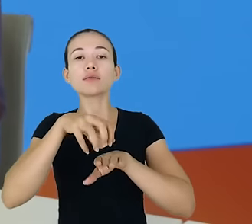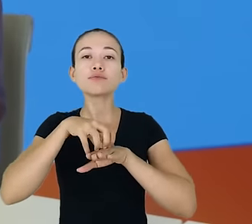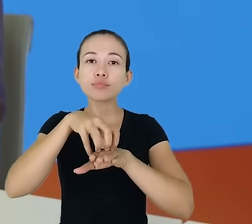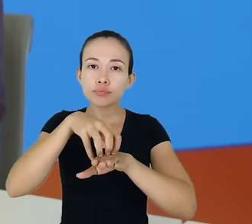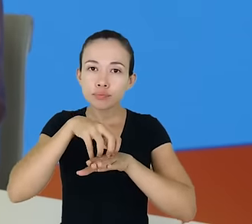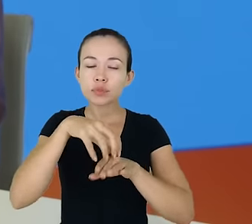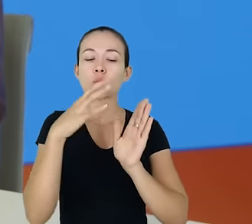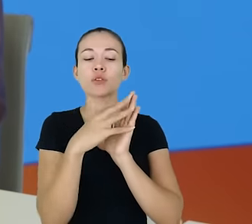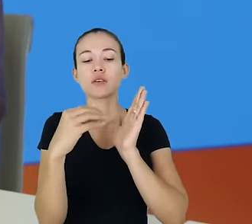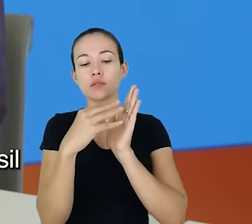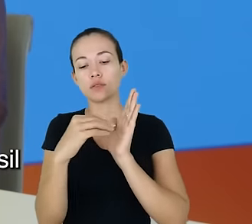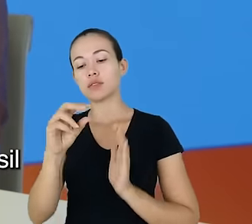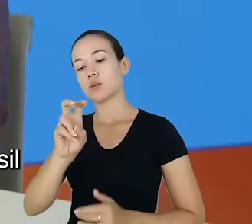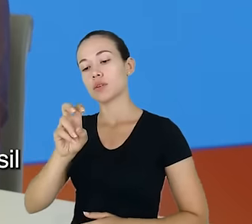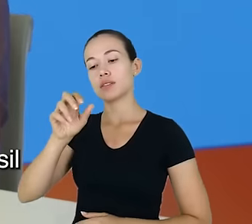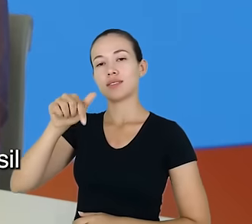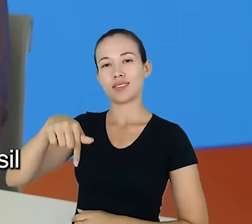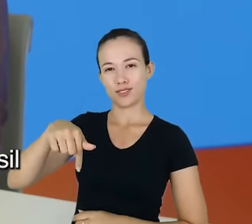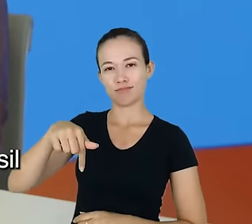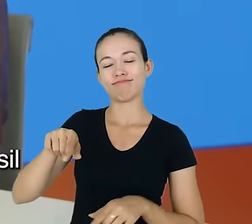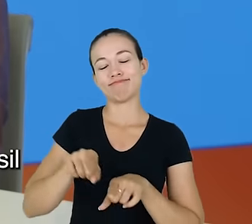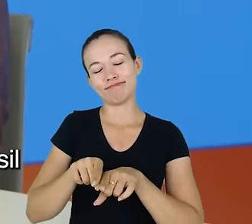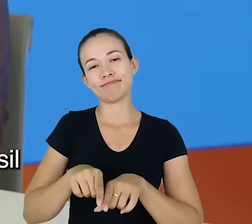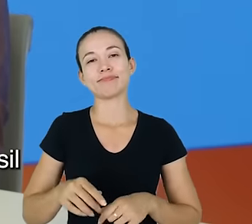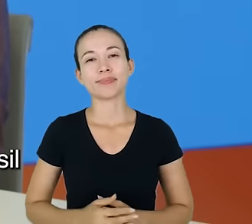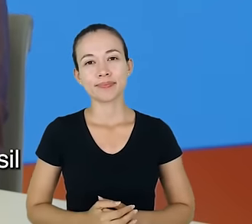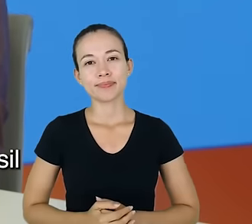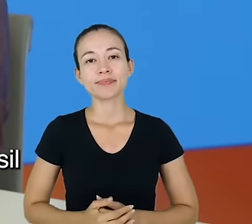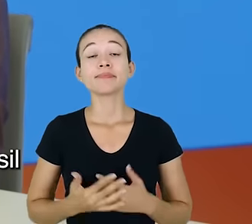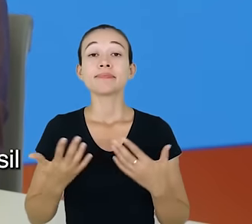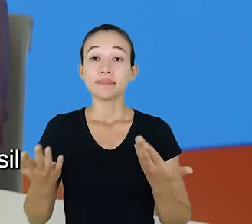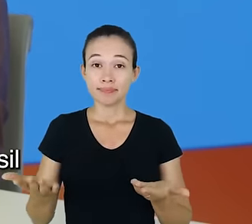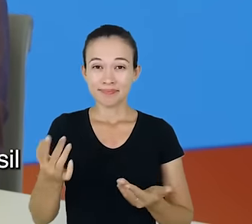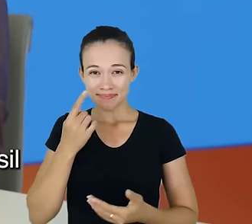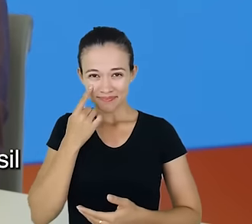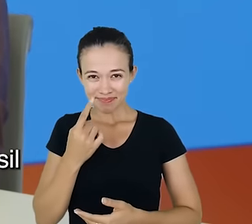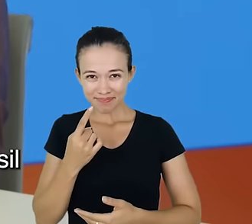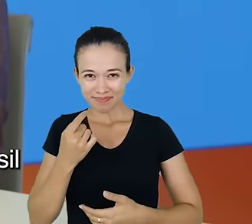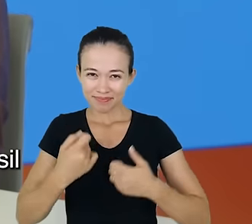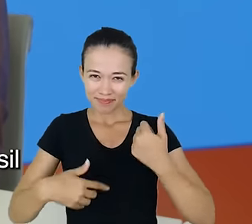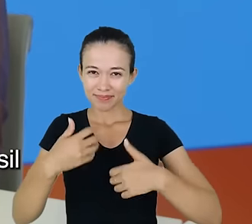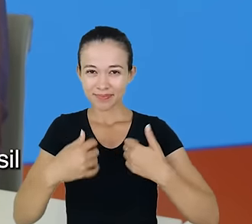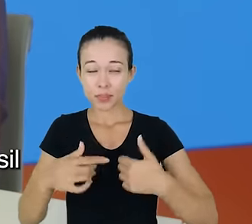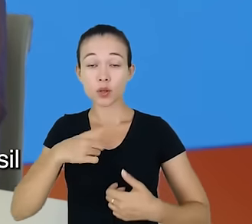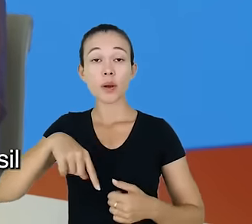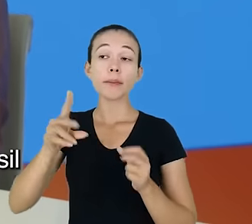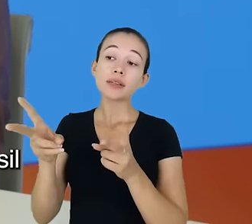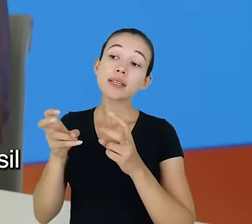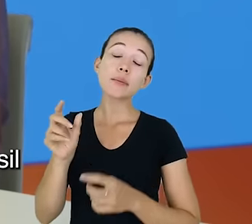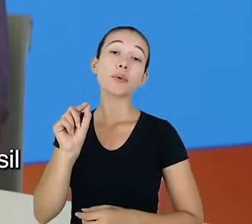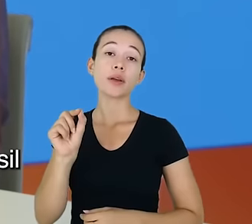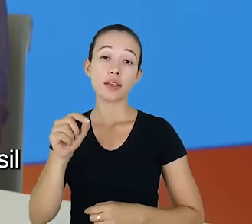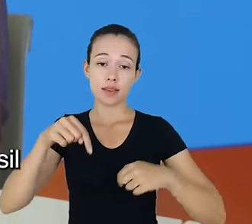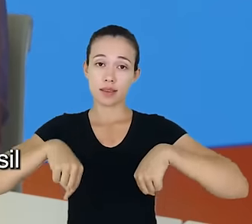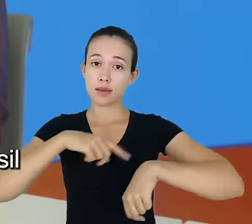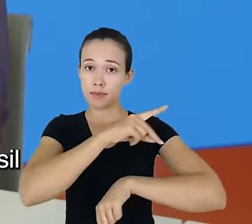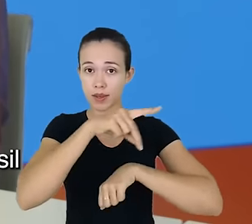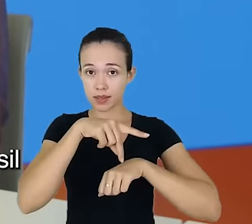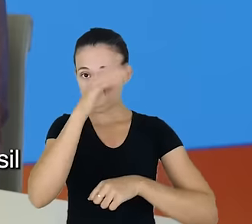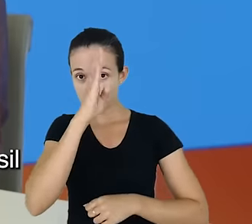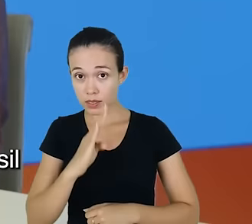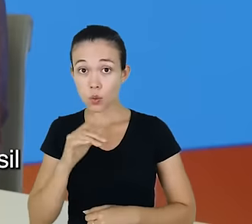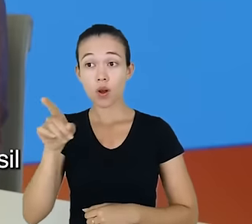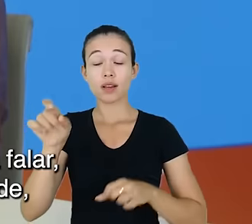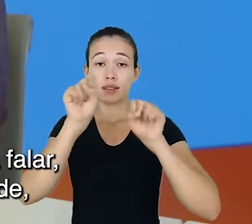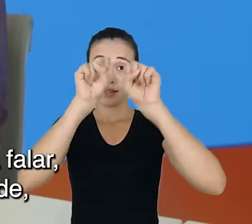57 também dito isso a gente percebe eh que o Brasil fazia uso desse